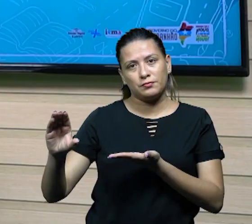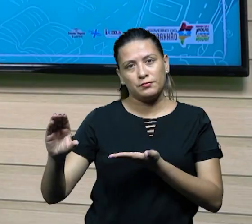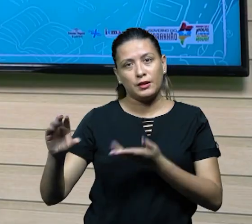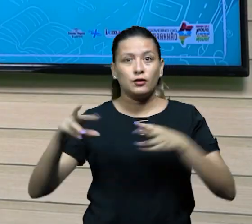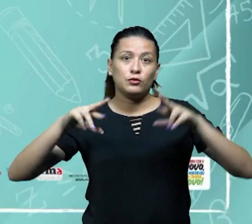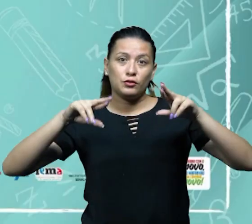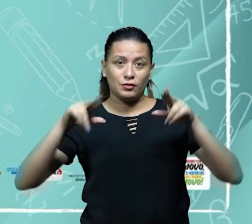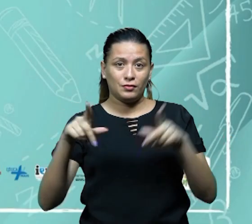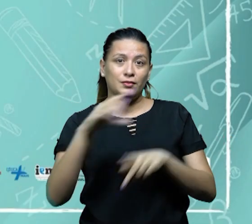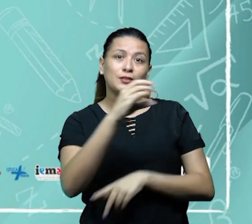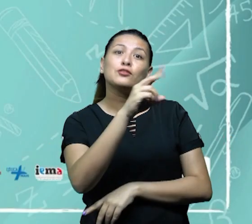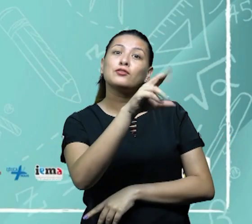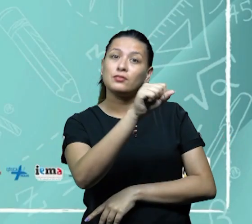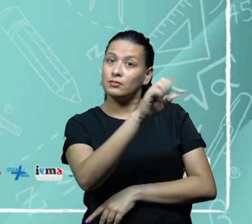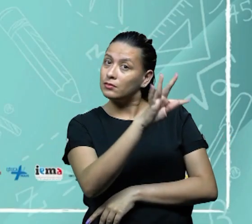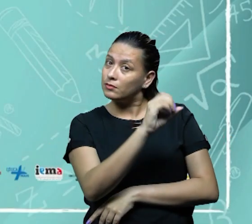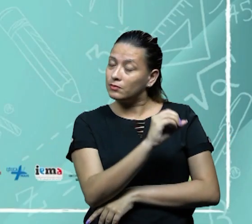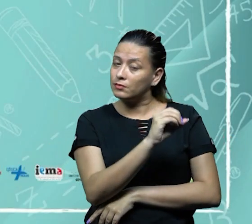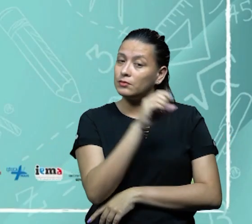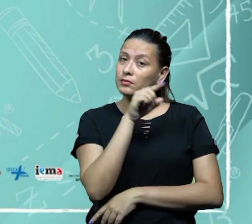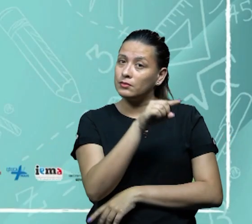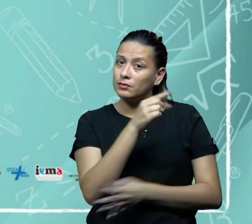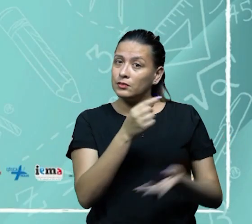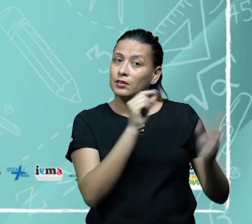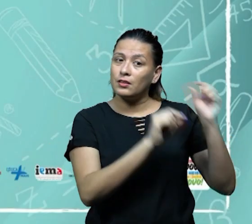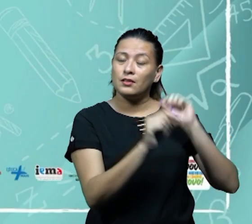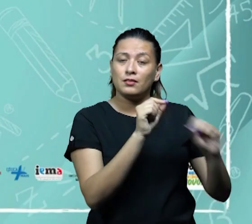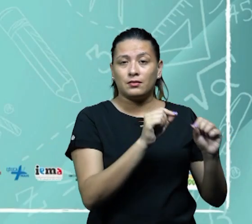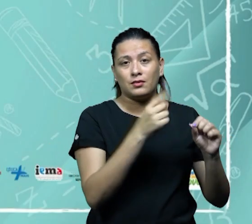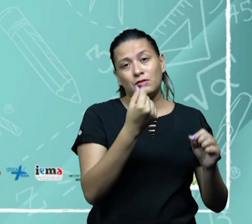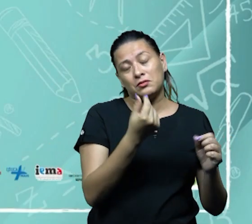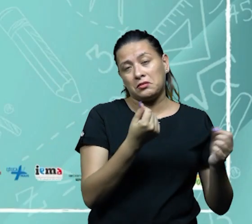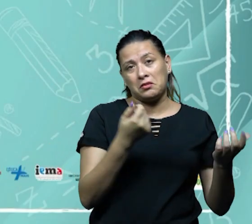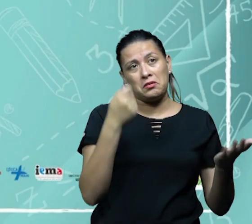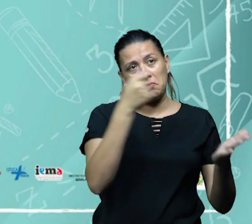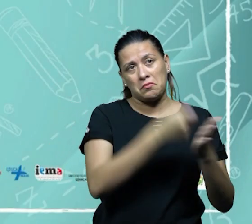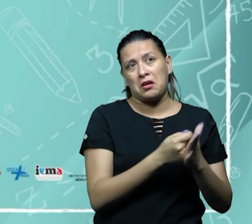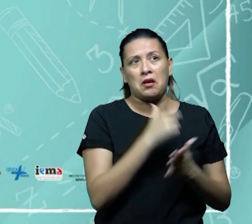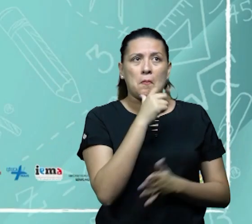uma síntese. Treinamento é investimento e não custo.